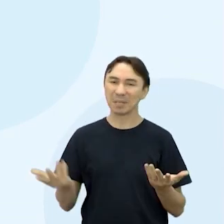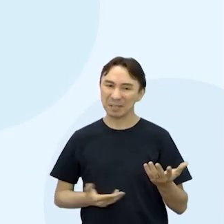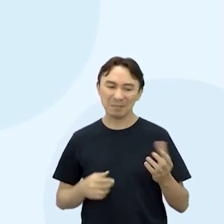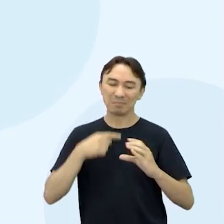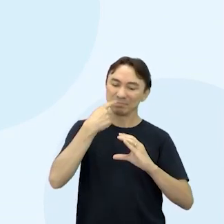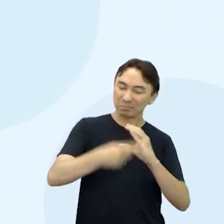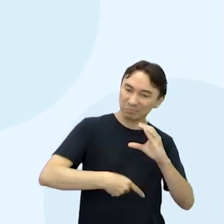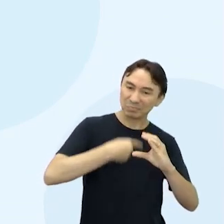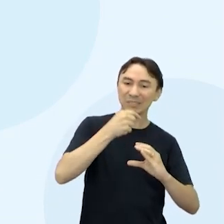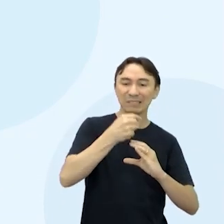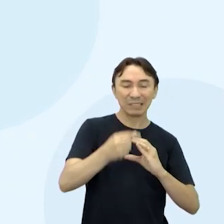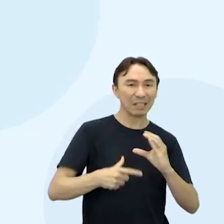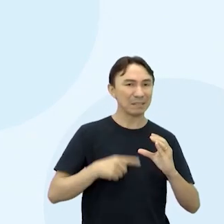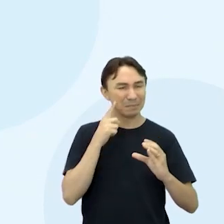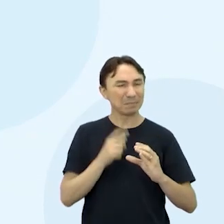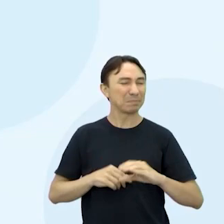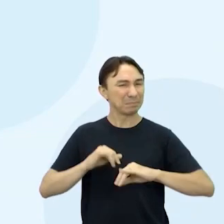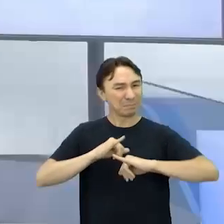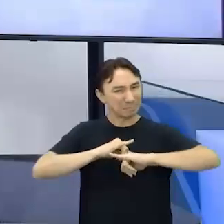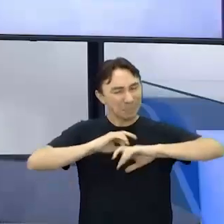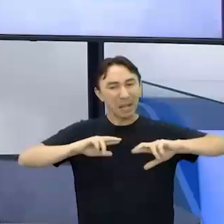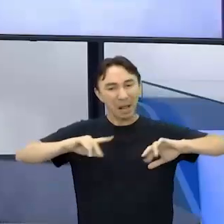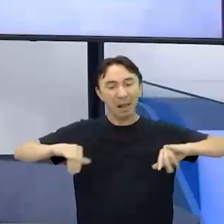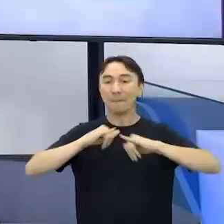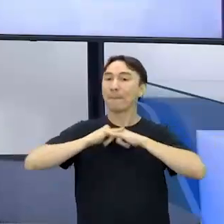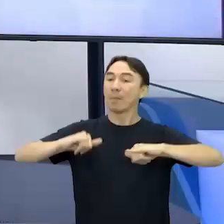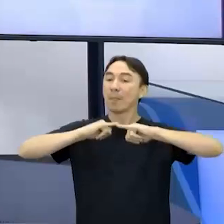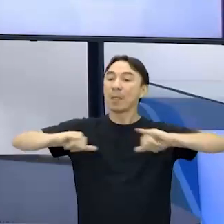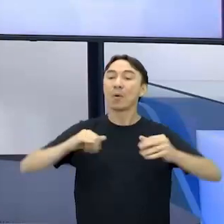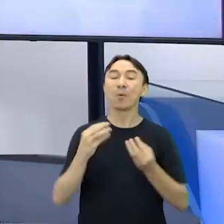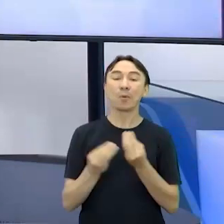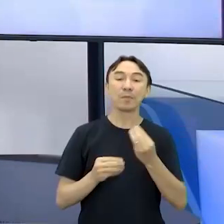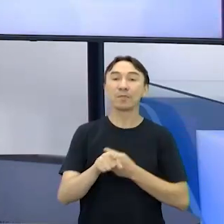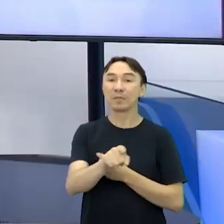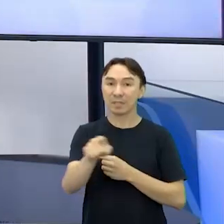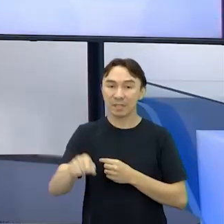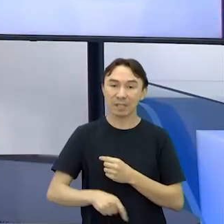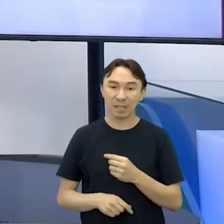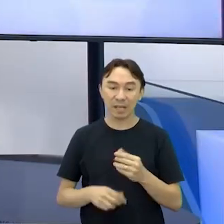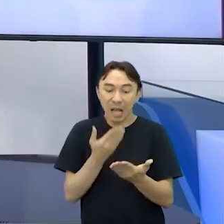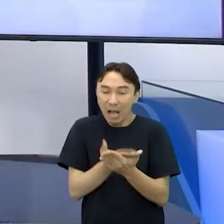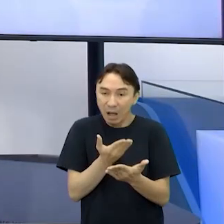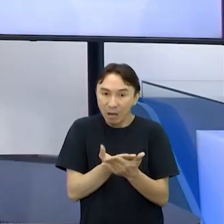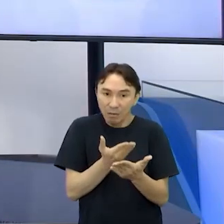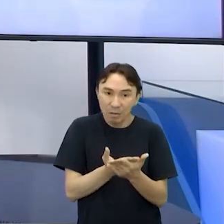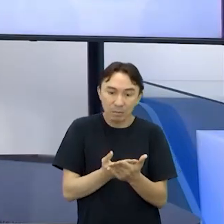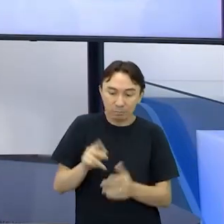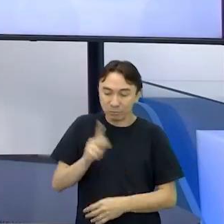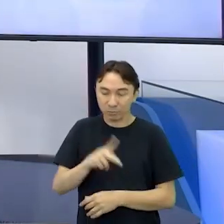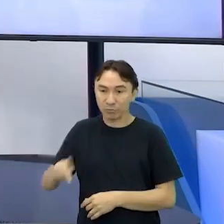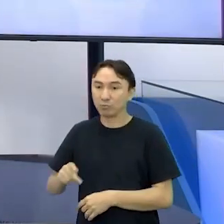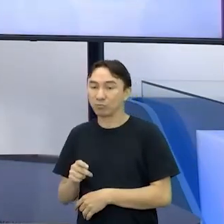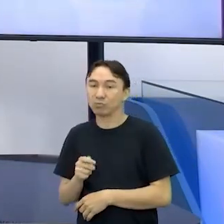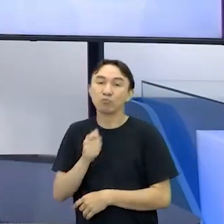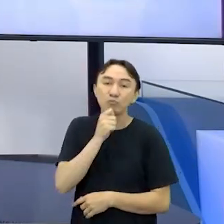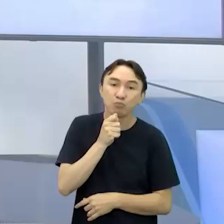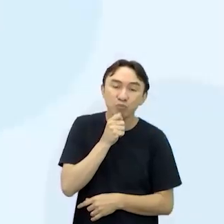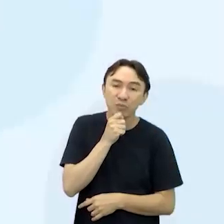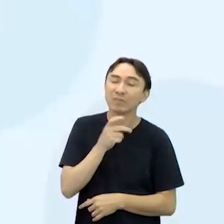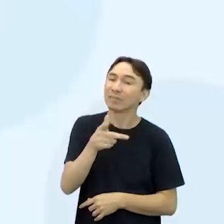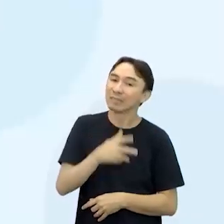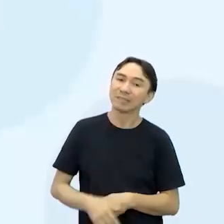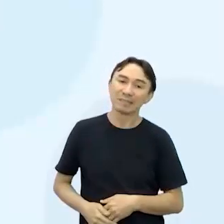convidados na próxima aula, agora, perca por esperar. Para você que está sem professor na aula, terminando rapidão, pesquise em um